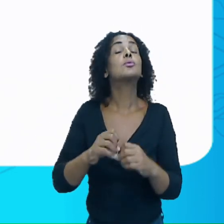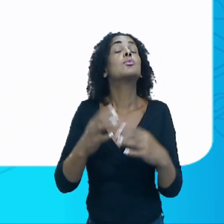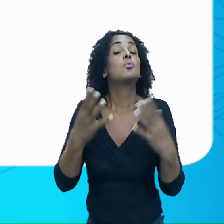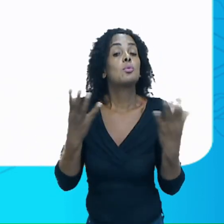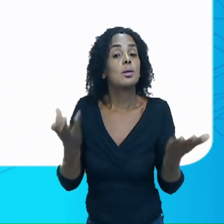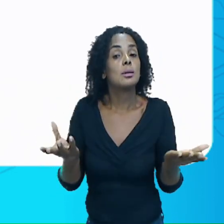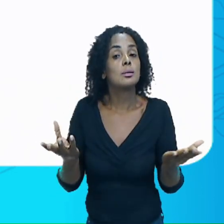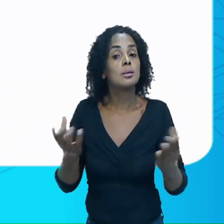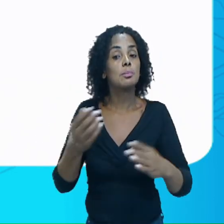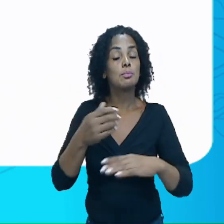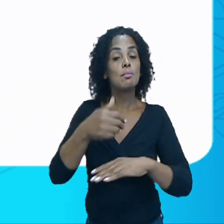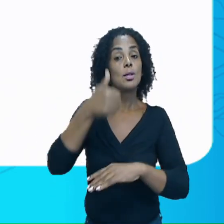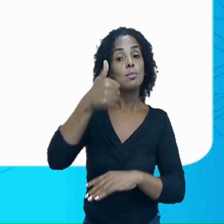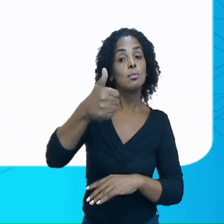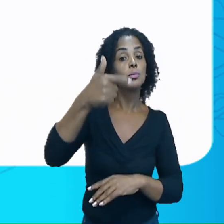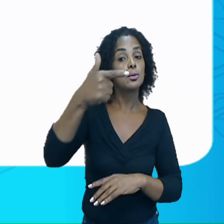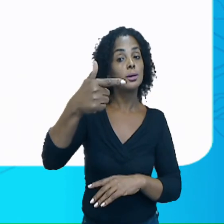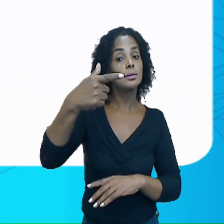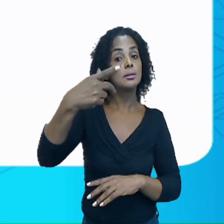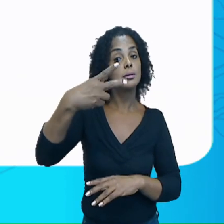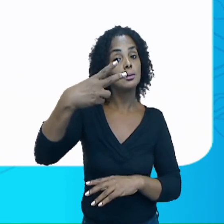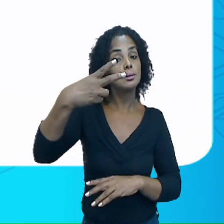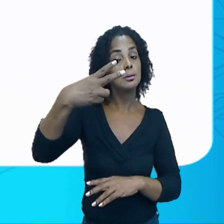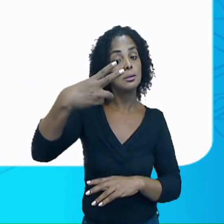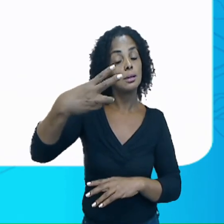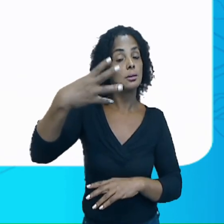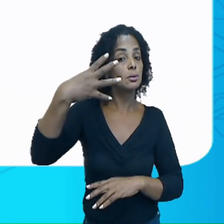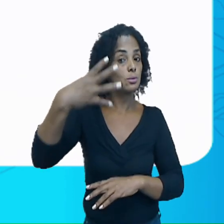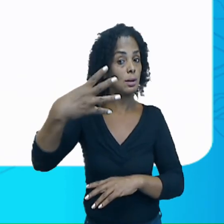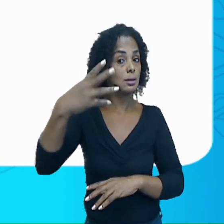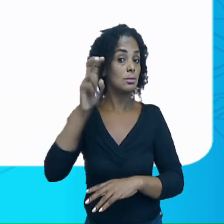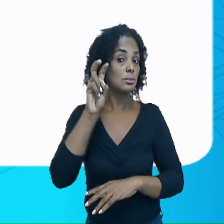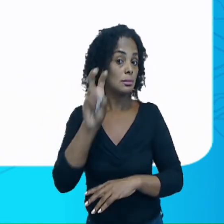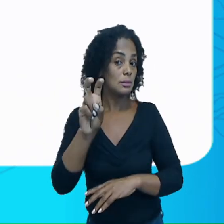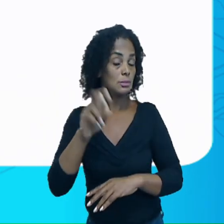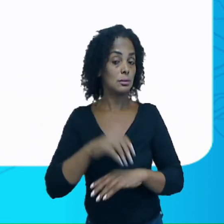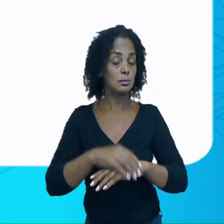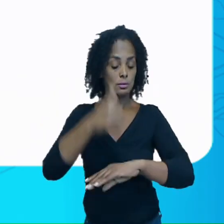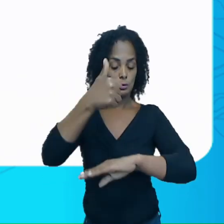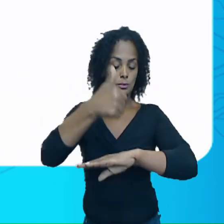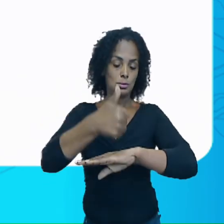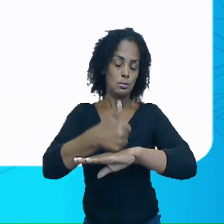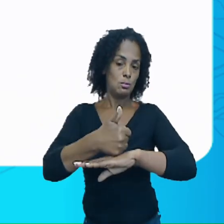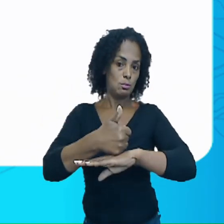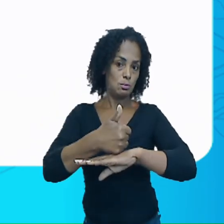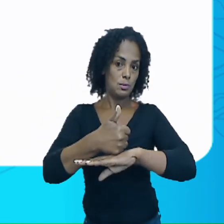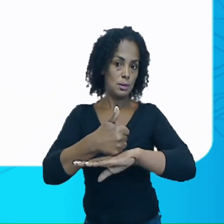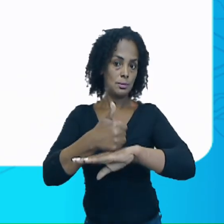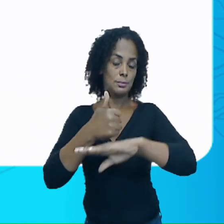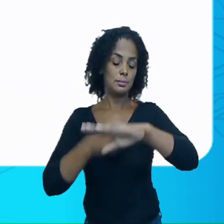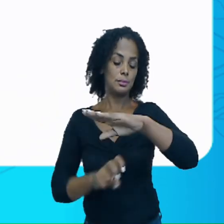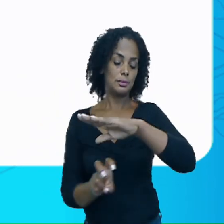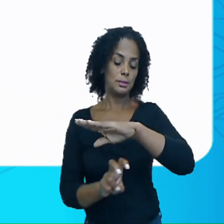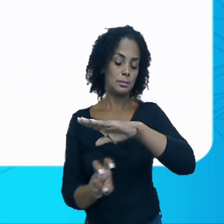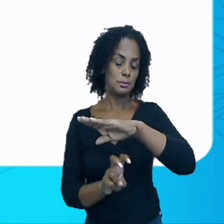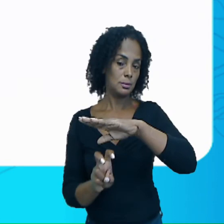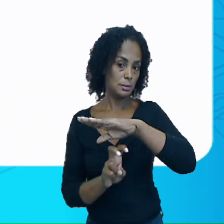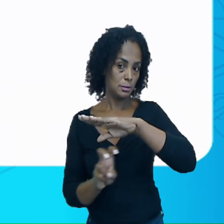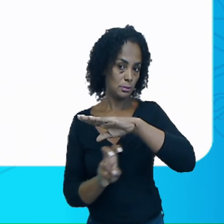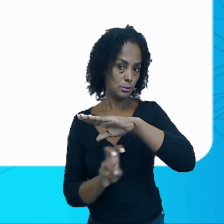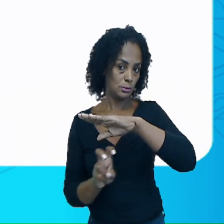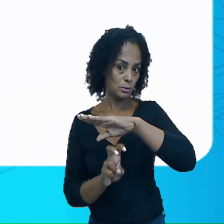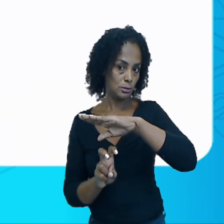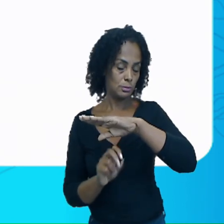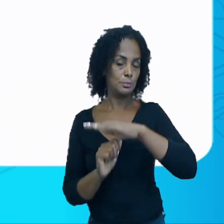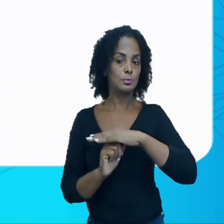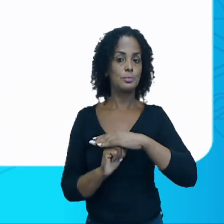Vamos contar? 1, 2, 3, 4, 5. Então, de 5. Vamos aqui